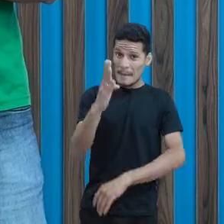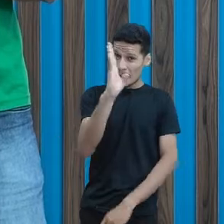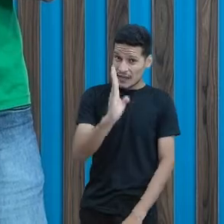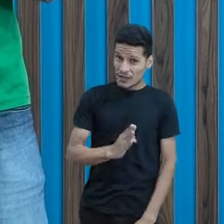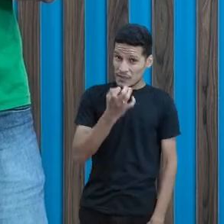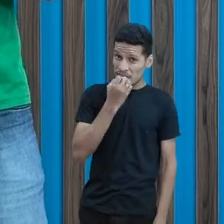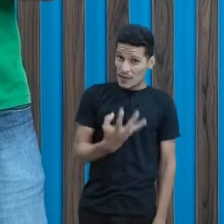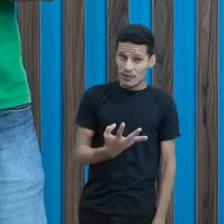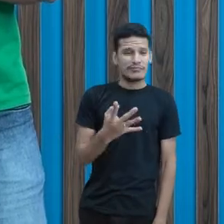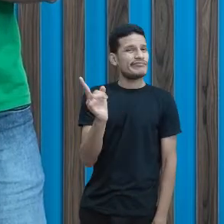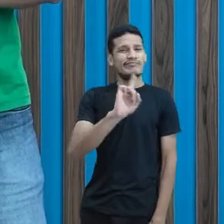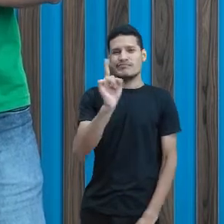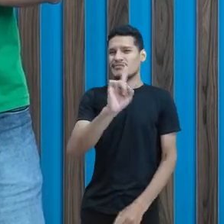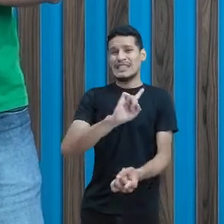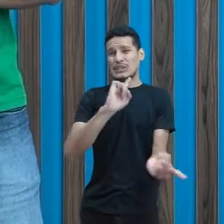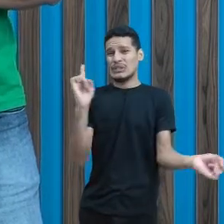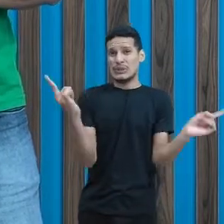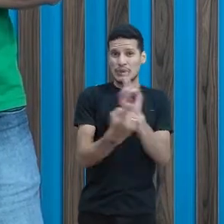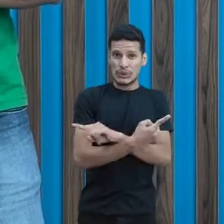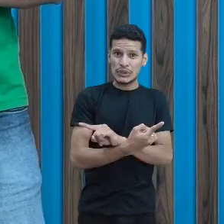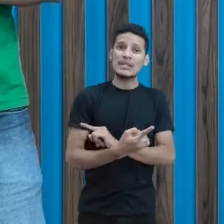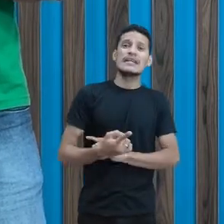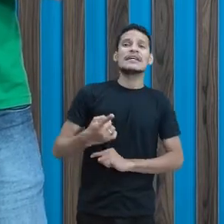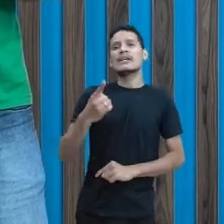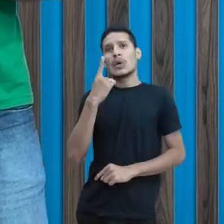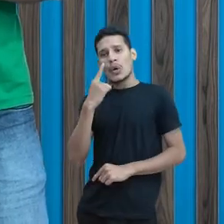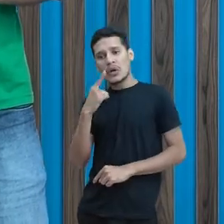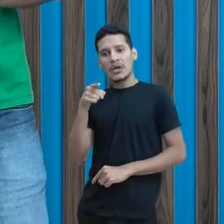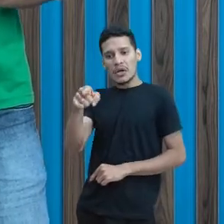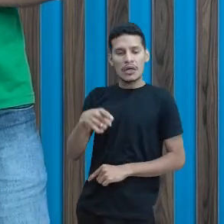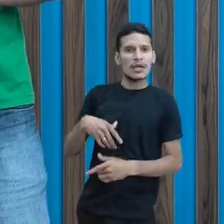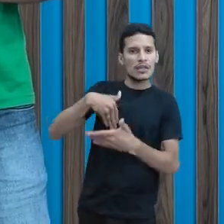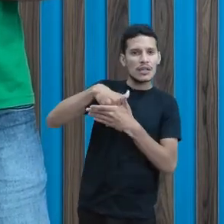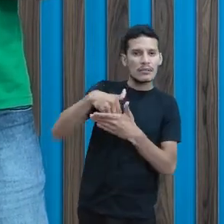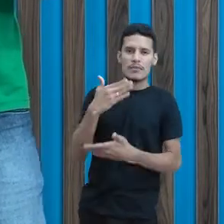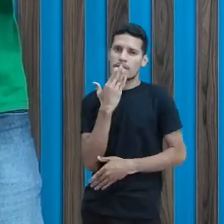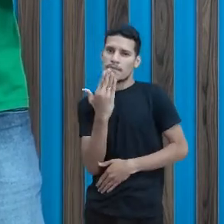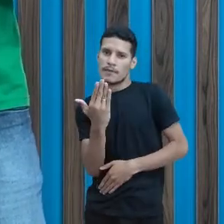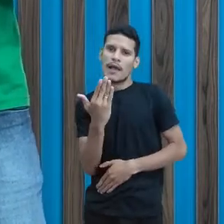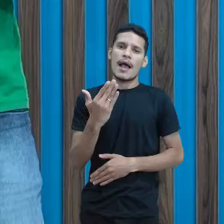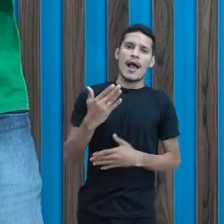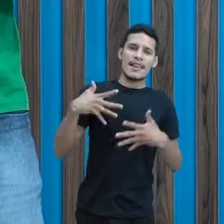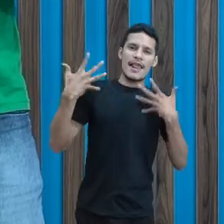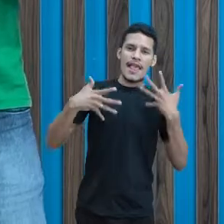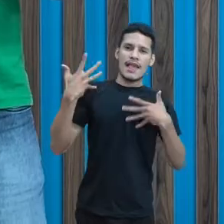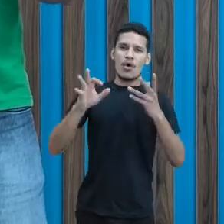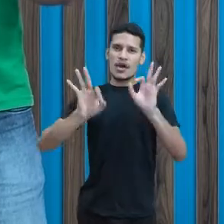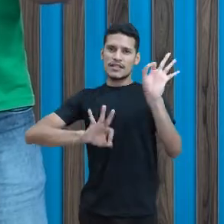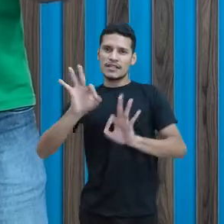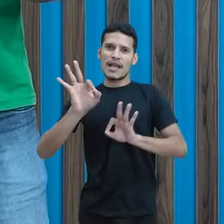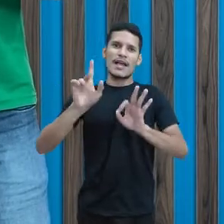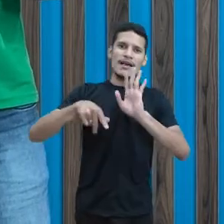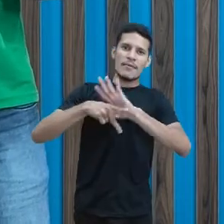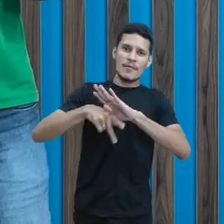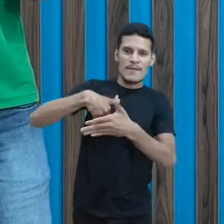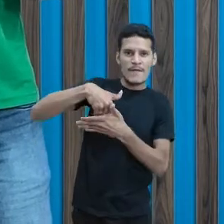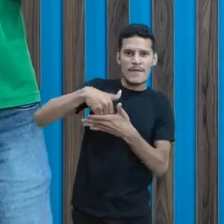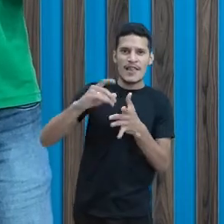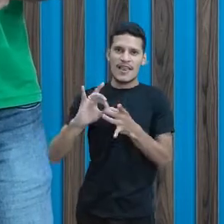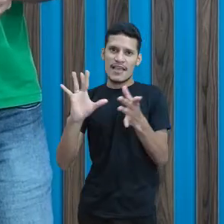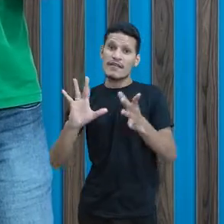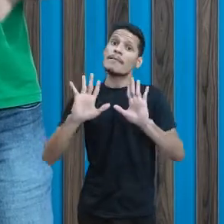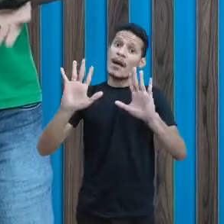o Brasil era o contraste daquela seleção alegre, bem organizada, né, que jogava um futebol livre, e o Brasil, por outro